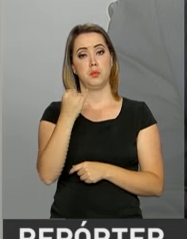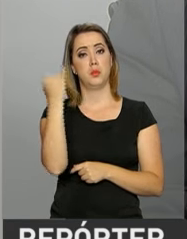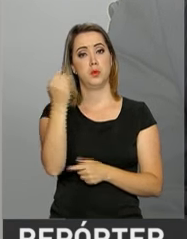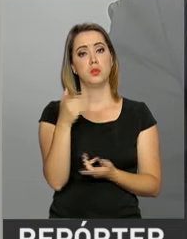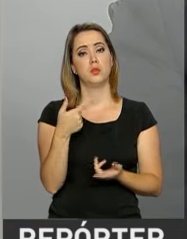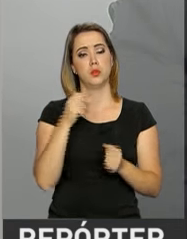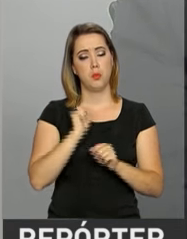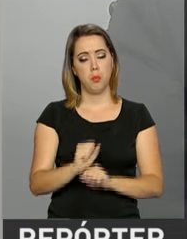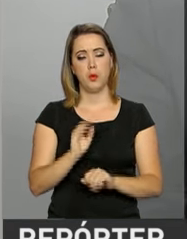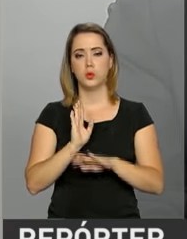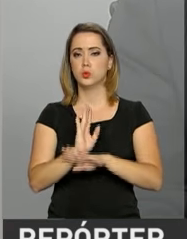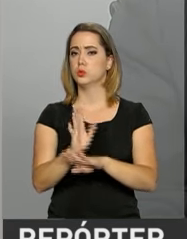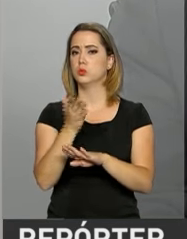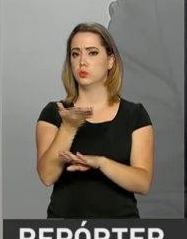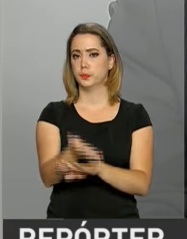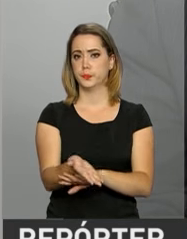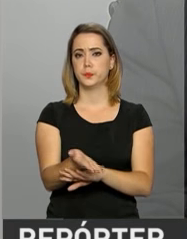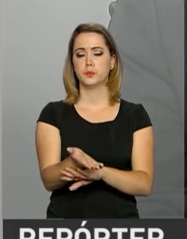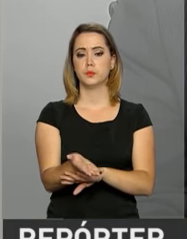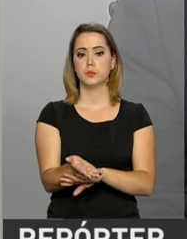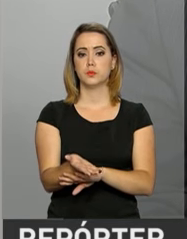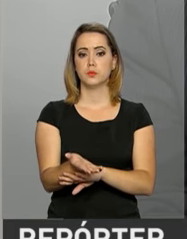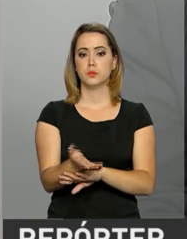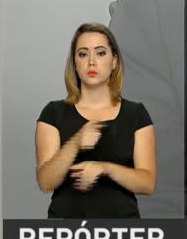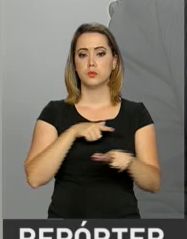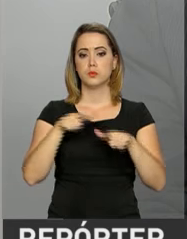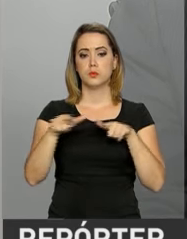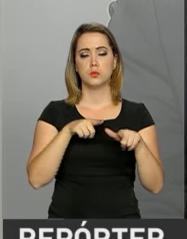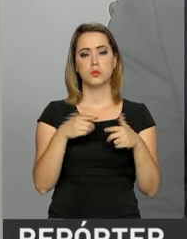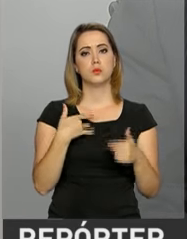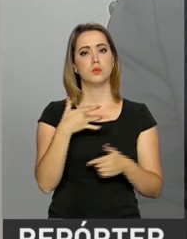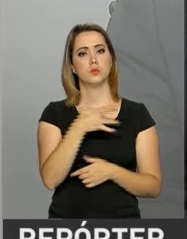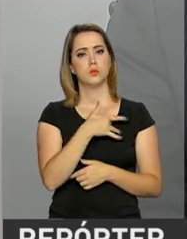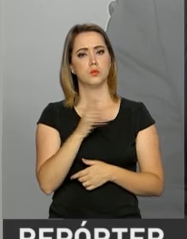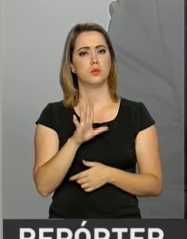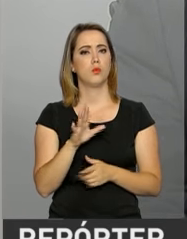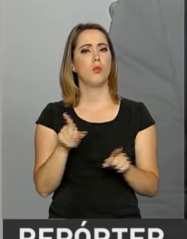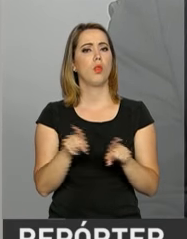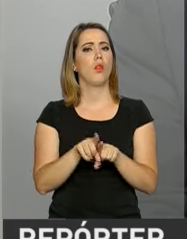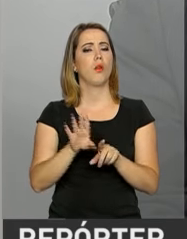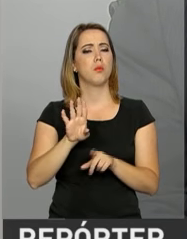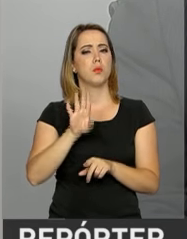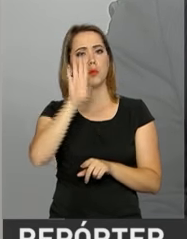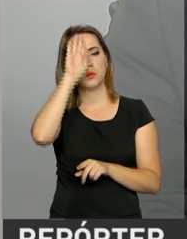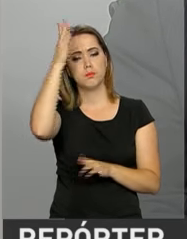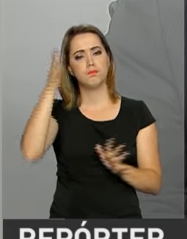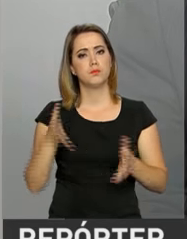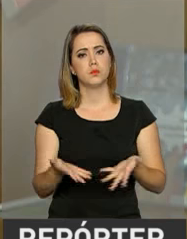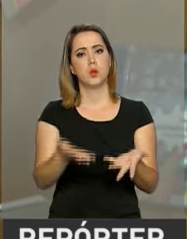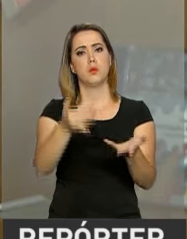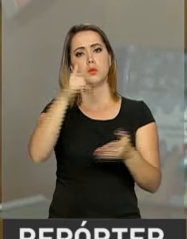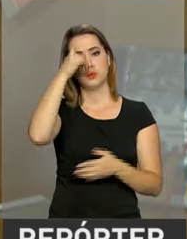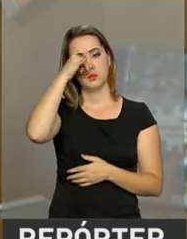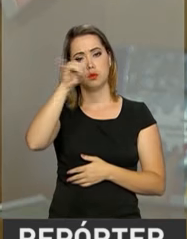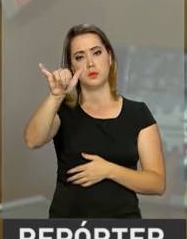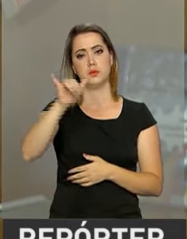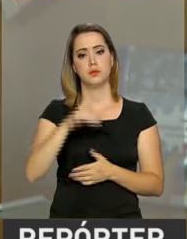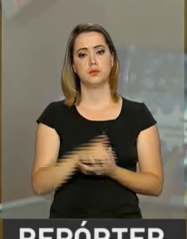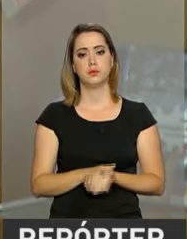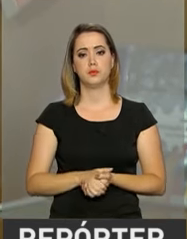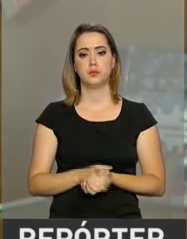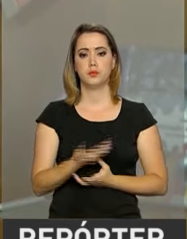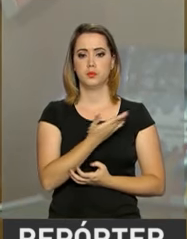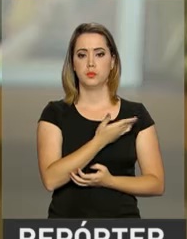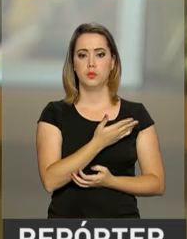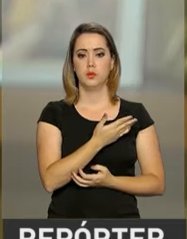práticas podem ajudar a o serviço de saúde sobretudo no campo da promoção e da prevenção Vittor pratica